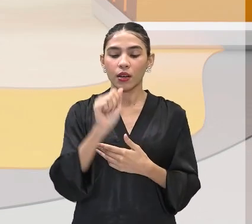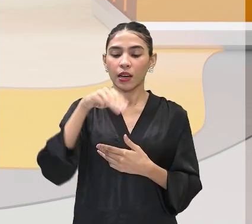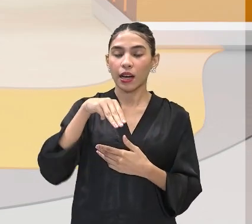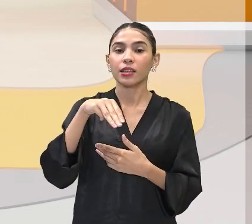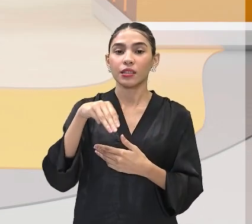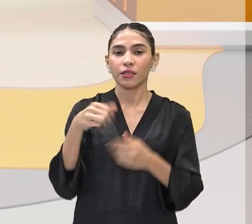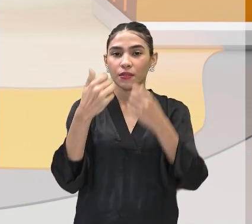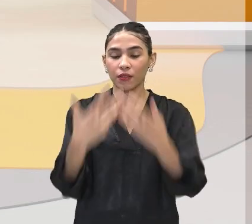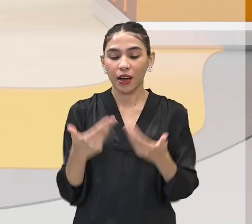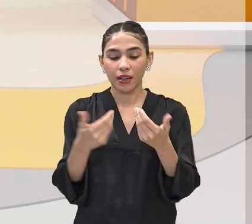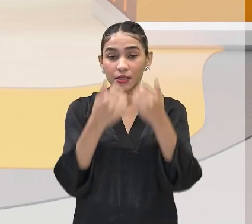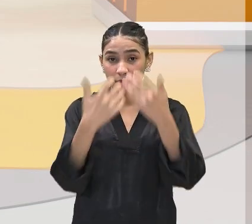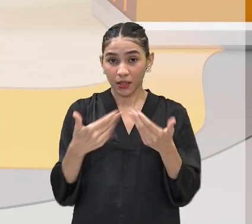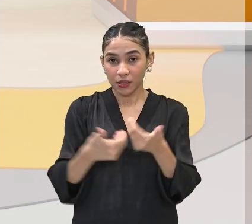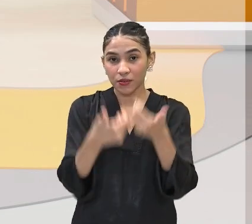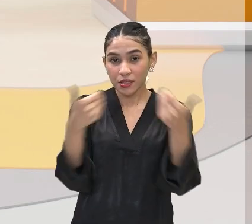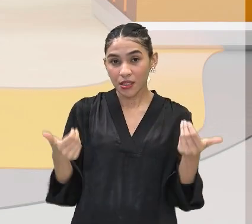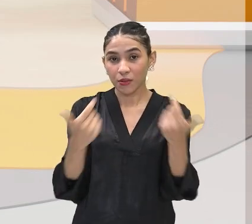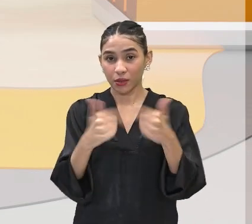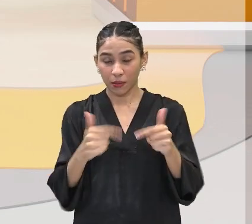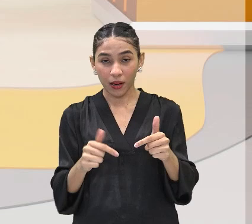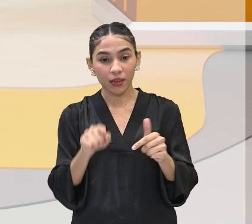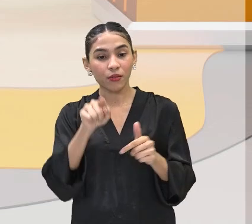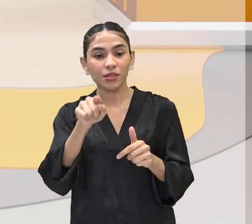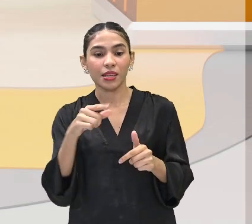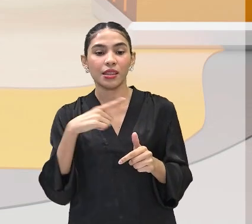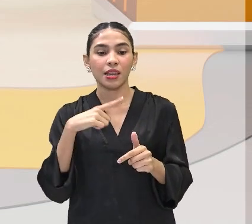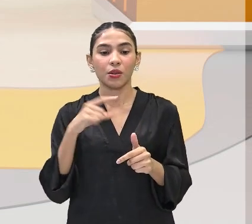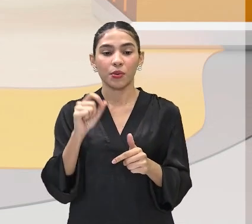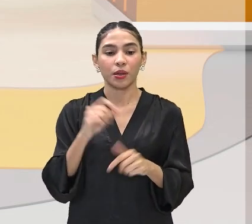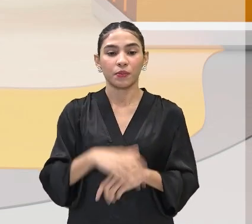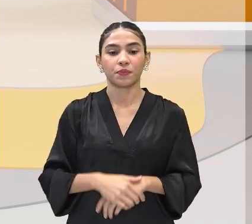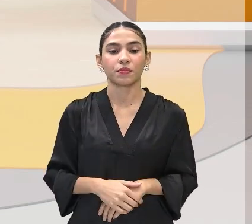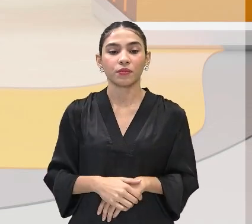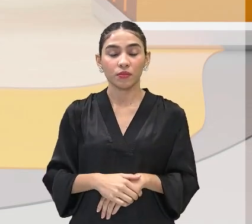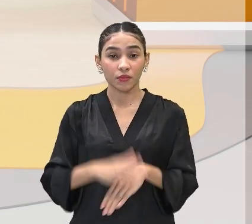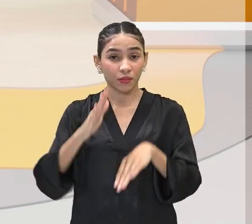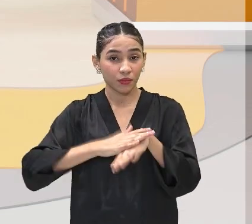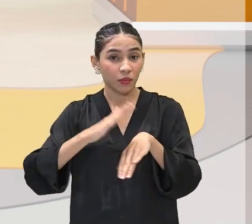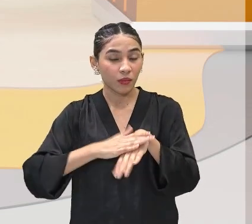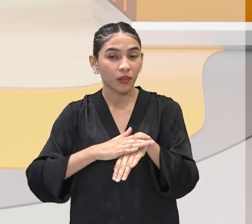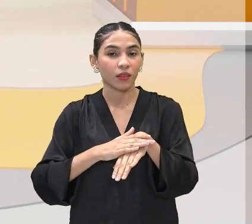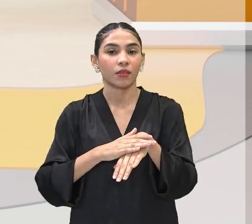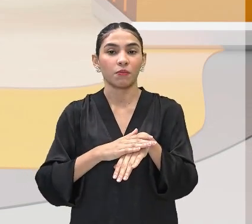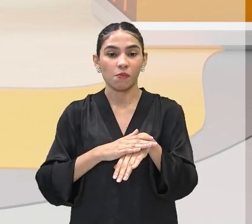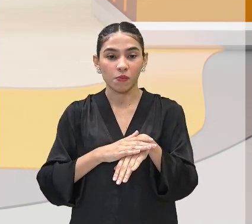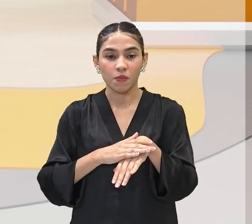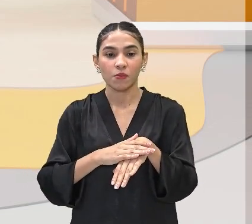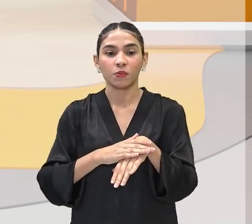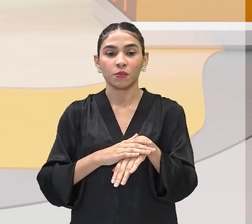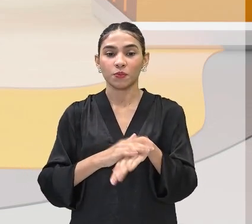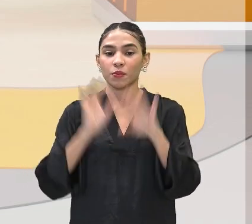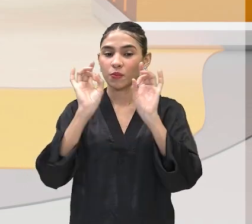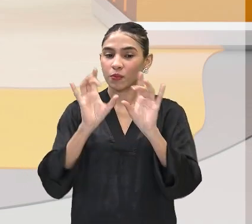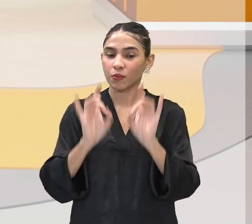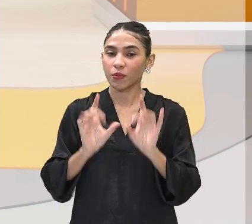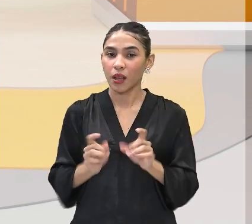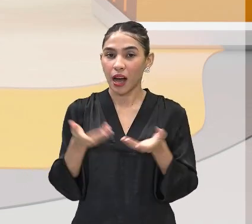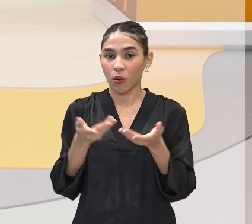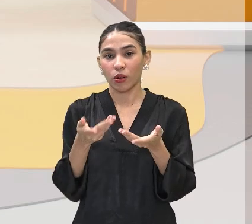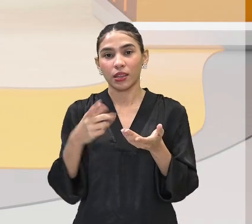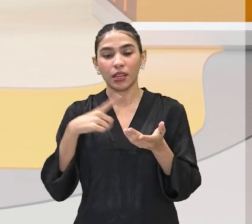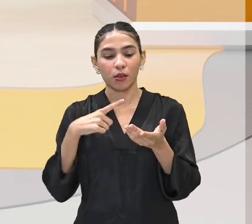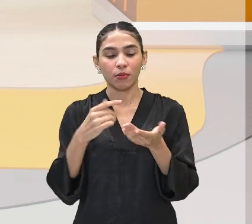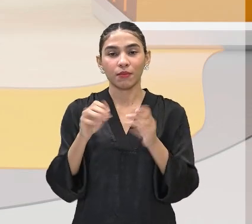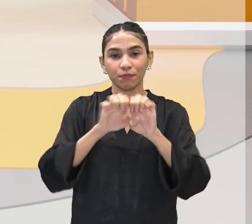da divisão do trabalho. Então você tem agora uma produção que é especializada.